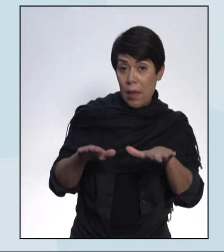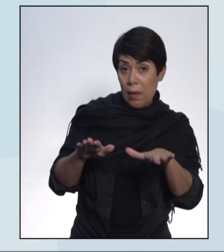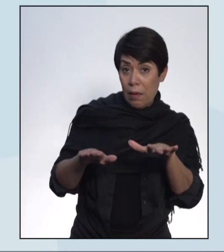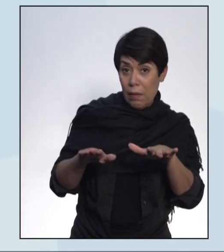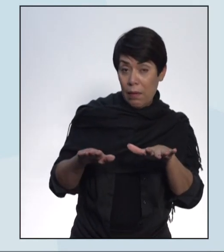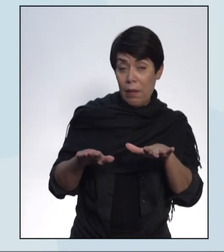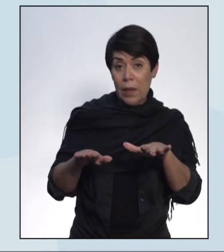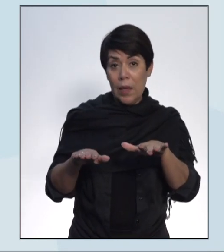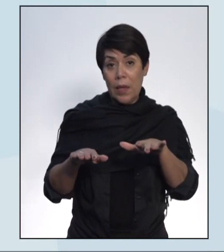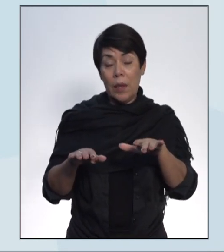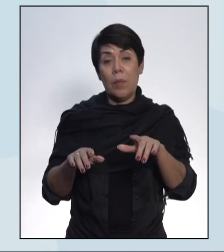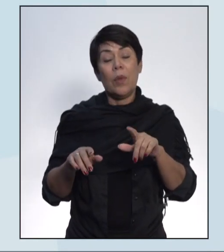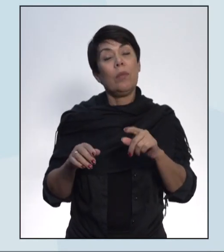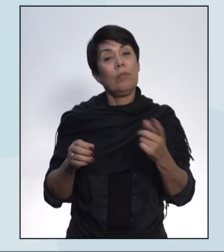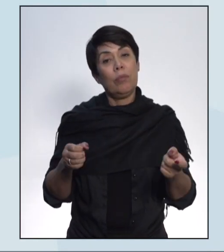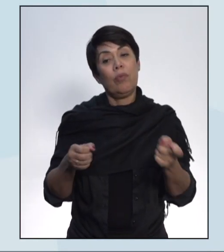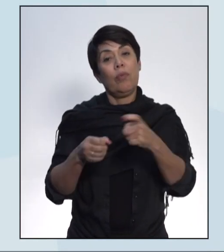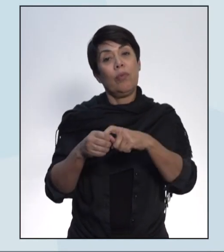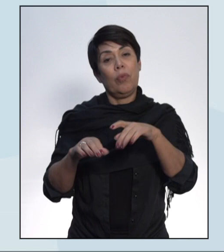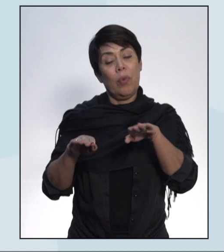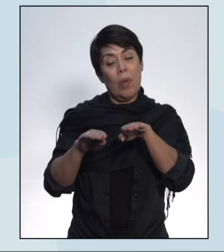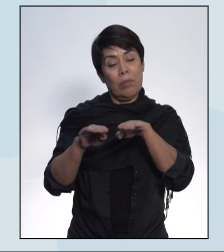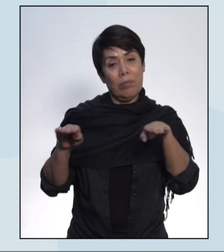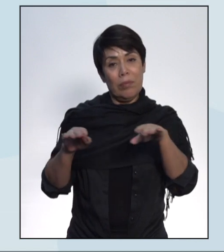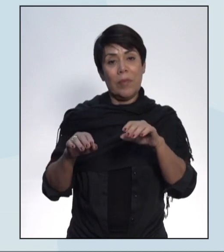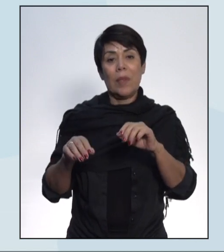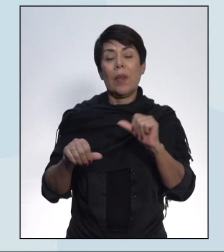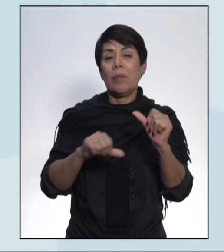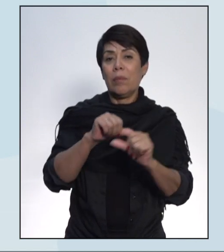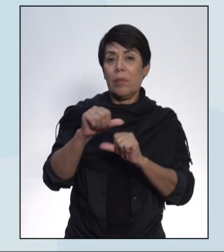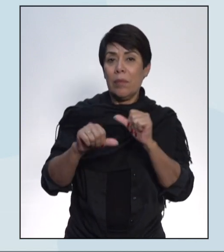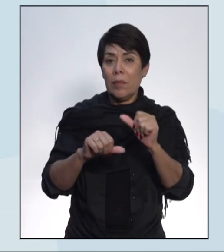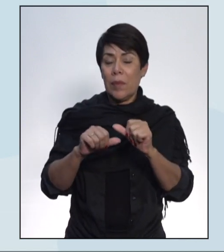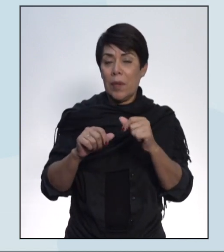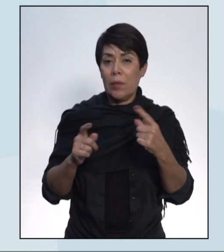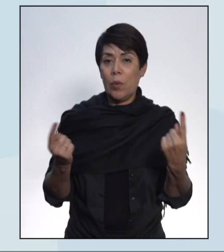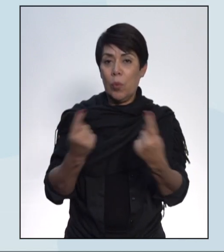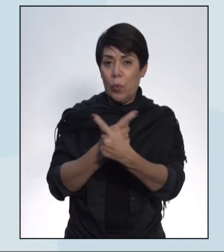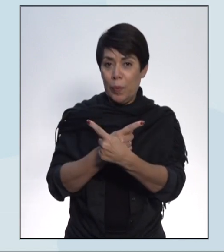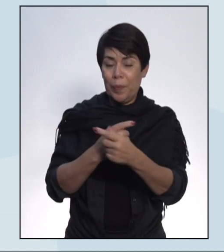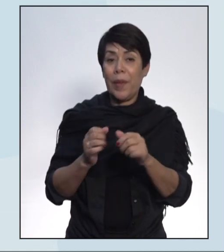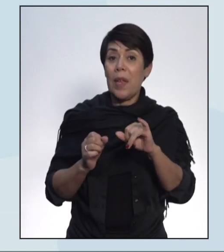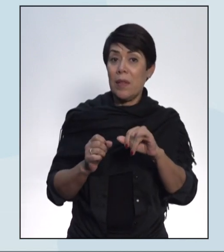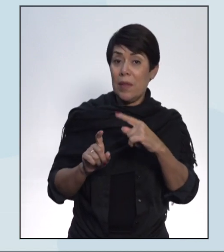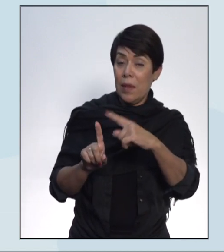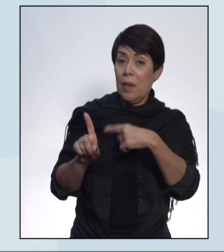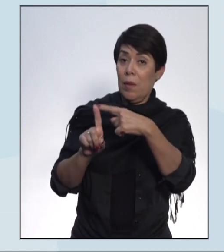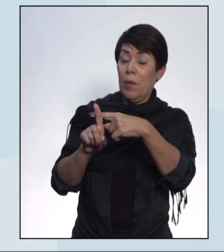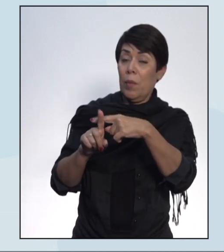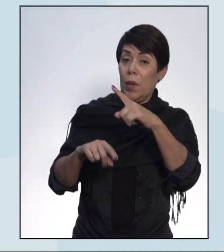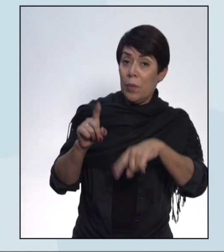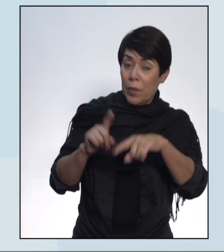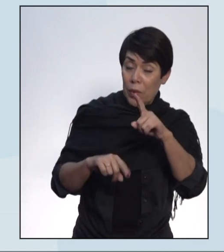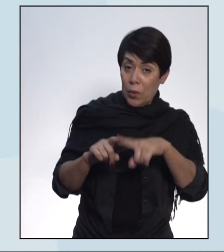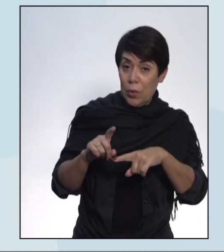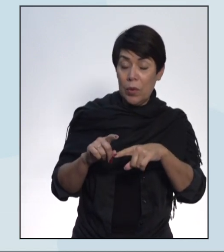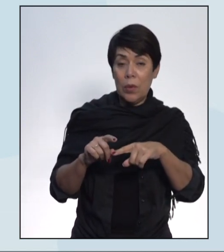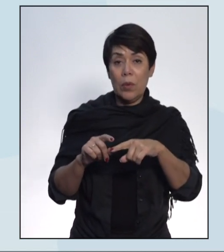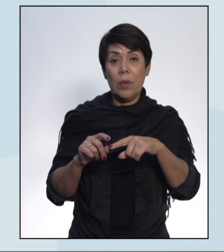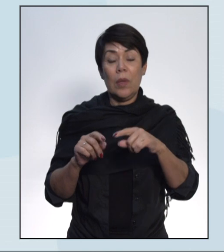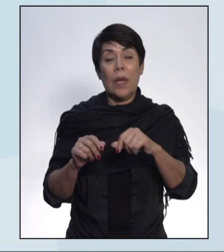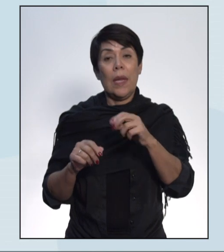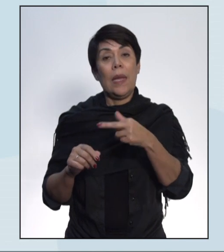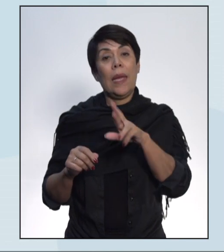a se reestabelecer. Como? Deslocando a reação para o lado oposto. Então, se eu aumento o produto, o meu equilíbrio ele vai para o lado